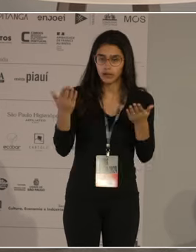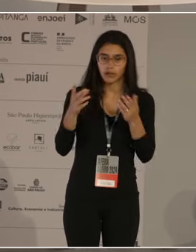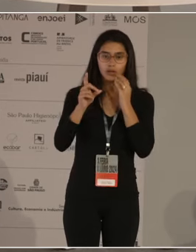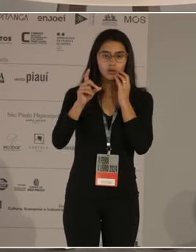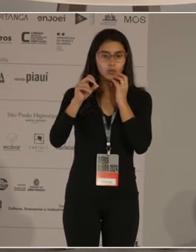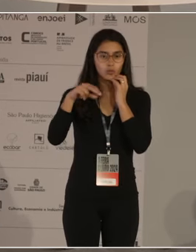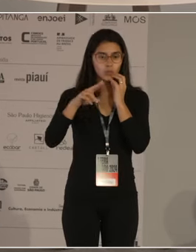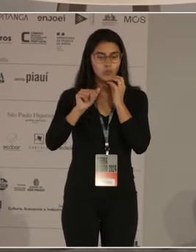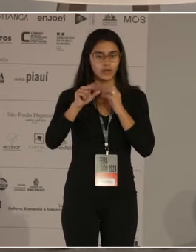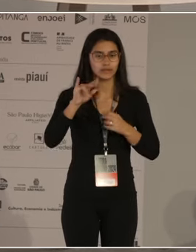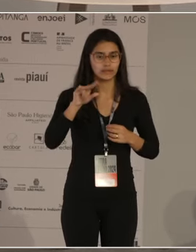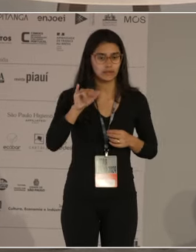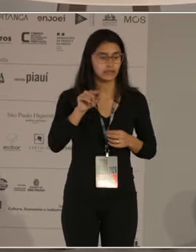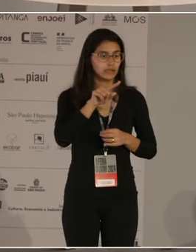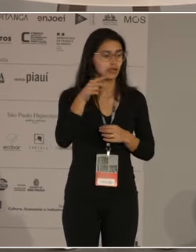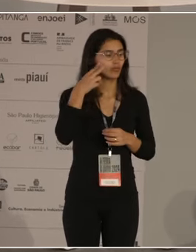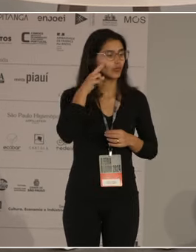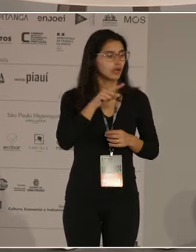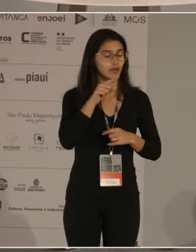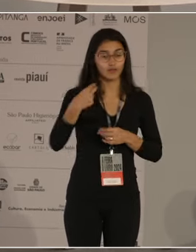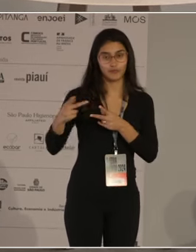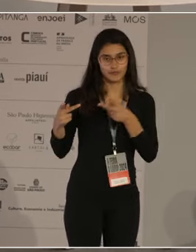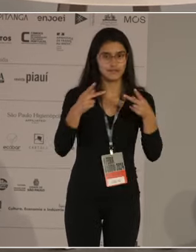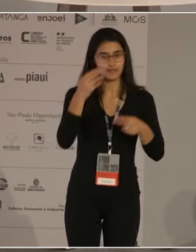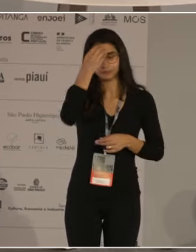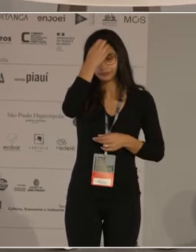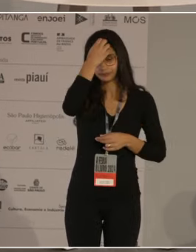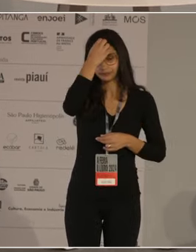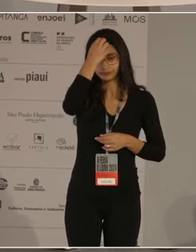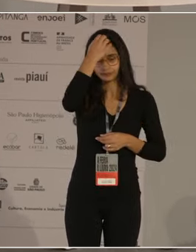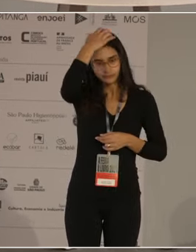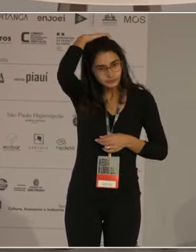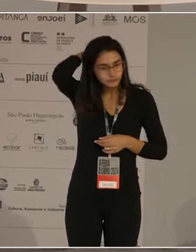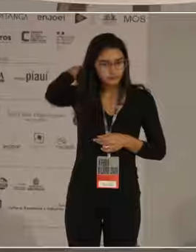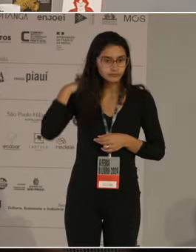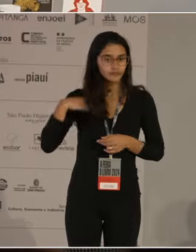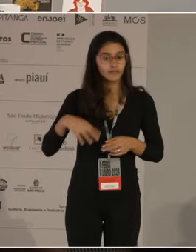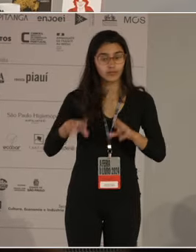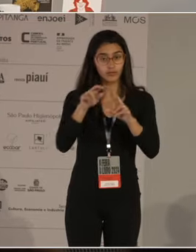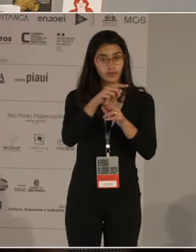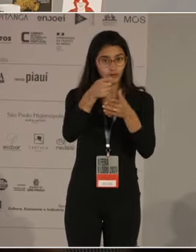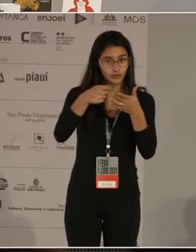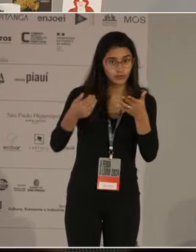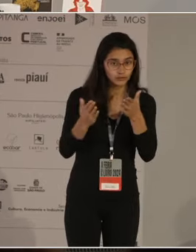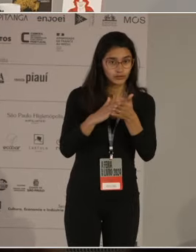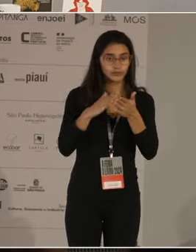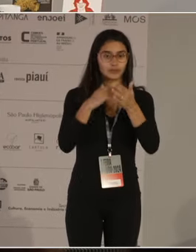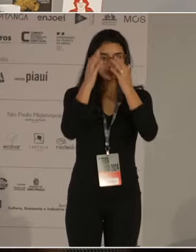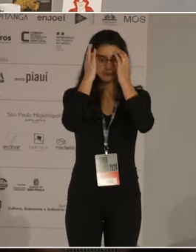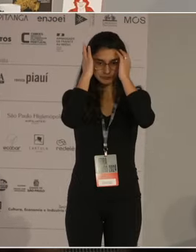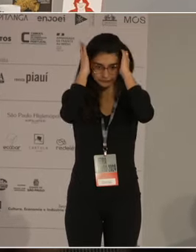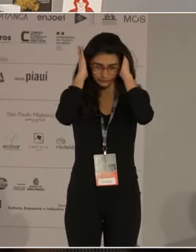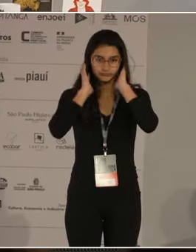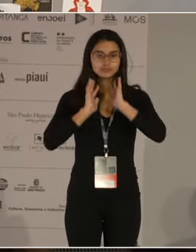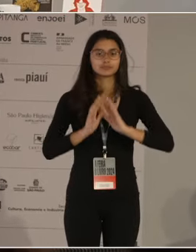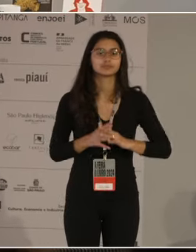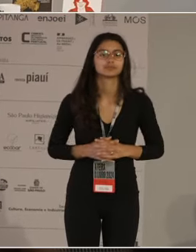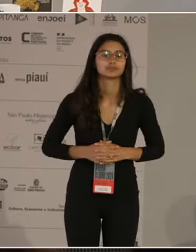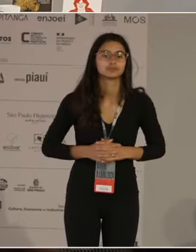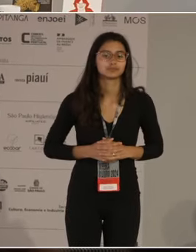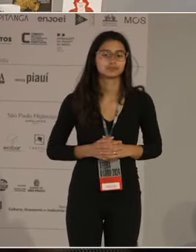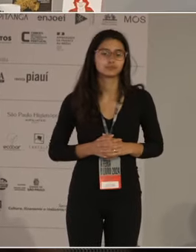Nenê. Enfim, vocês forem para lá, vão visitá-la. É isso. Pô, espero que você escreva esse livro. Ah, do Zabelê.